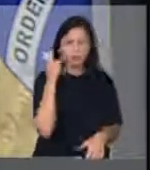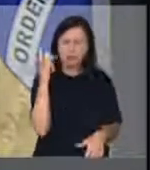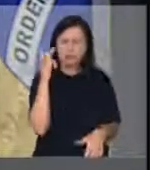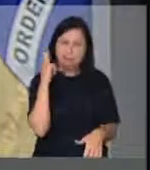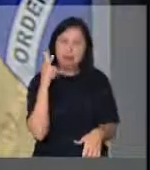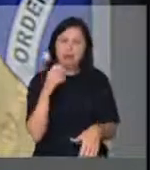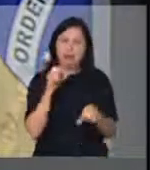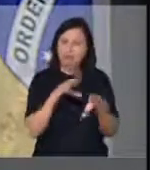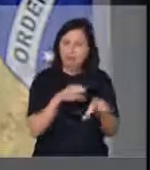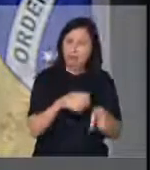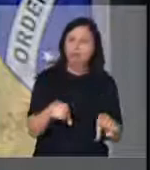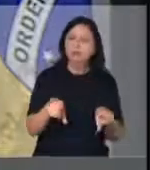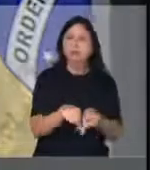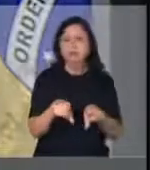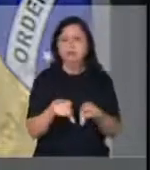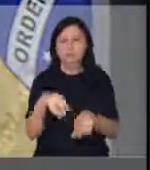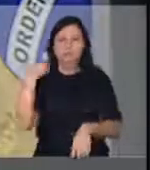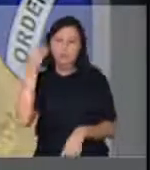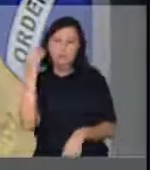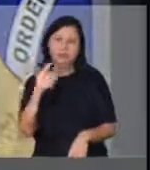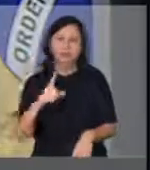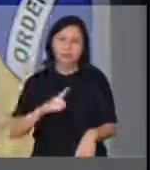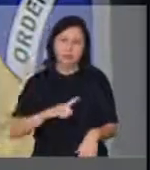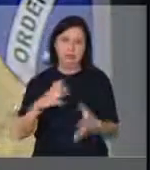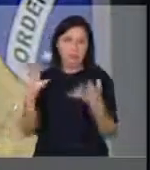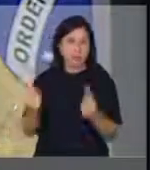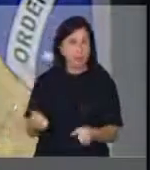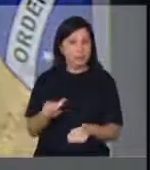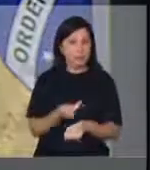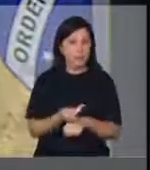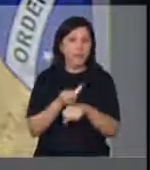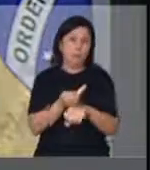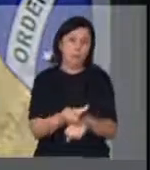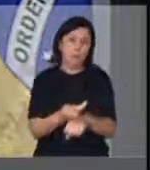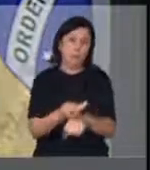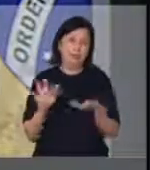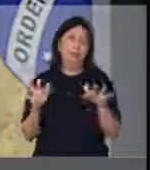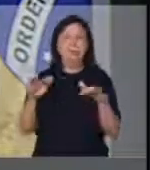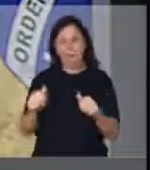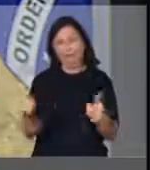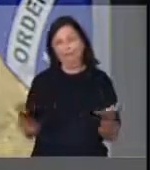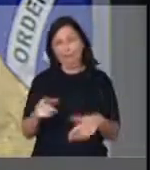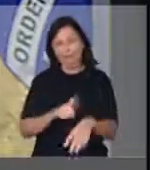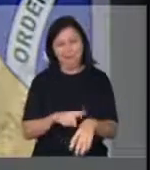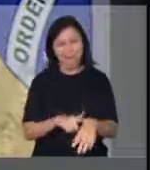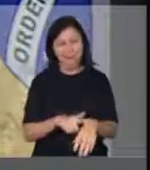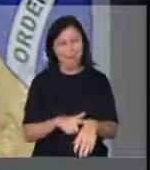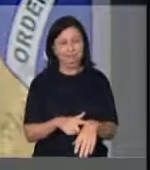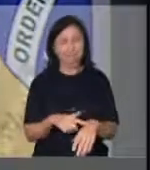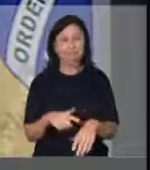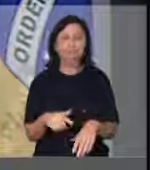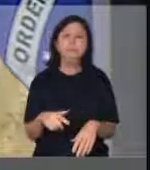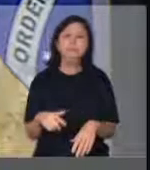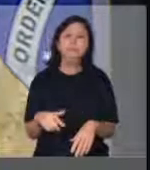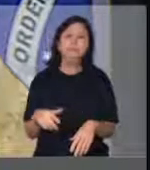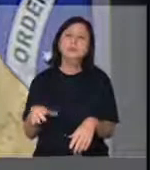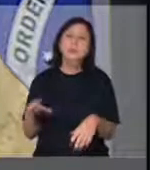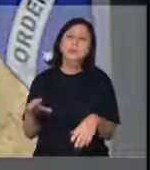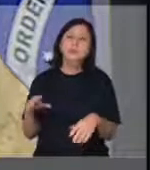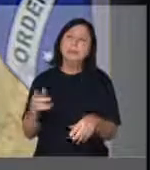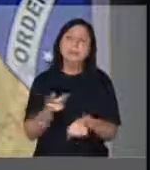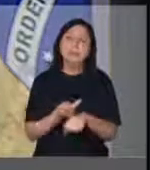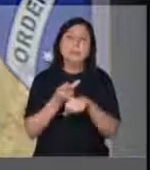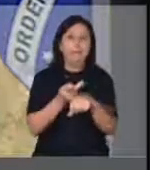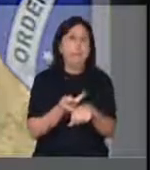receber a receber o prémio das praia pra concluir portal da educação maior honraria na área da educação